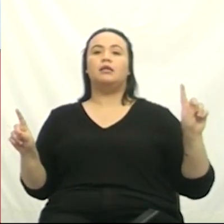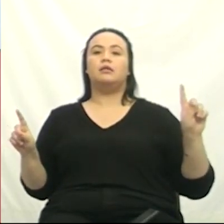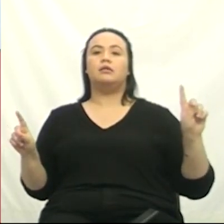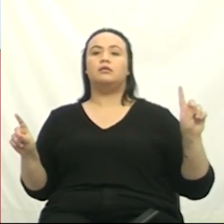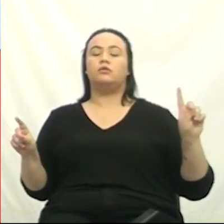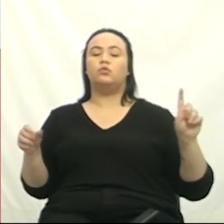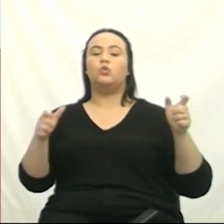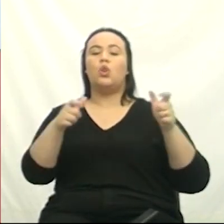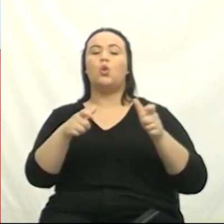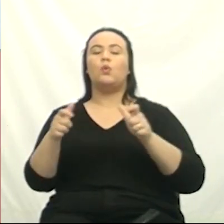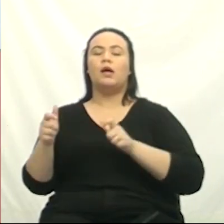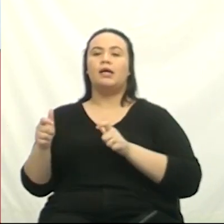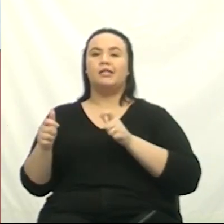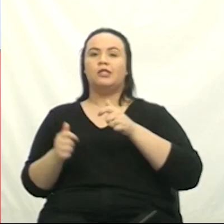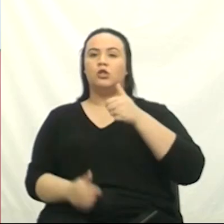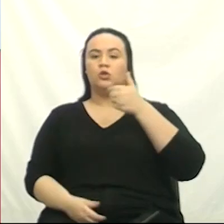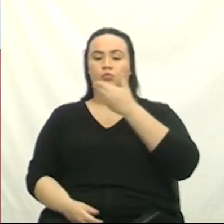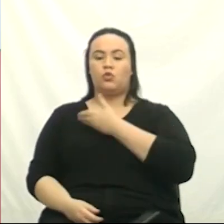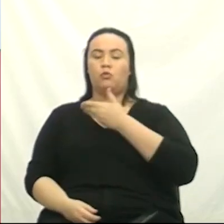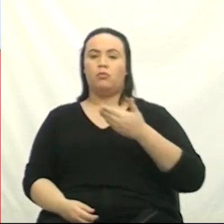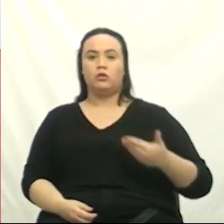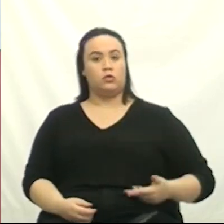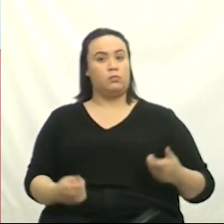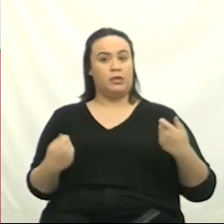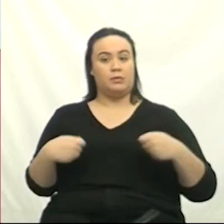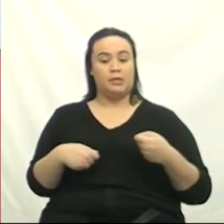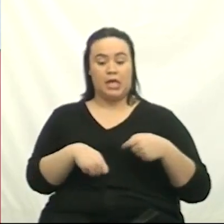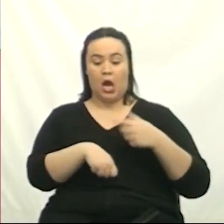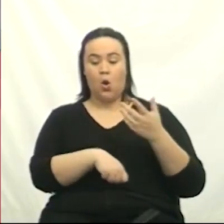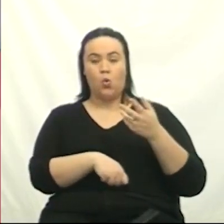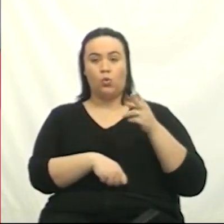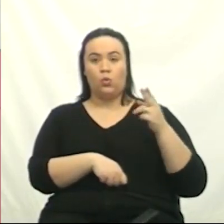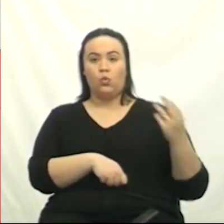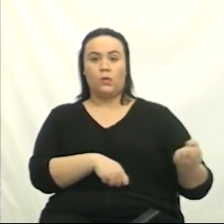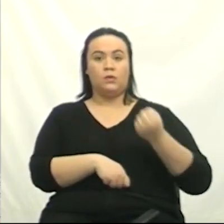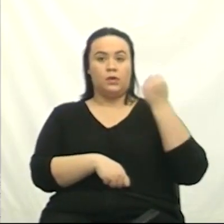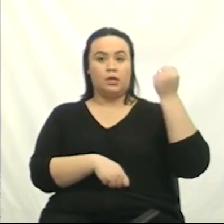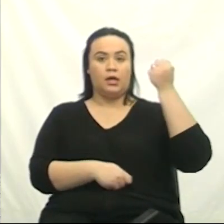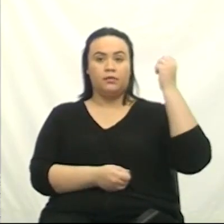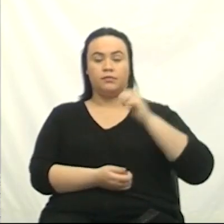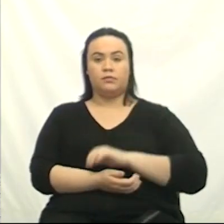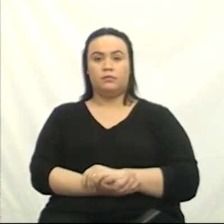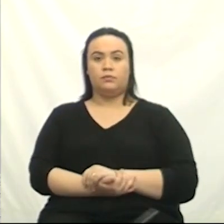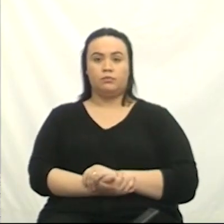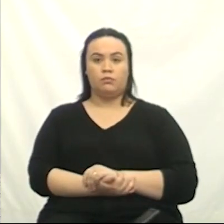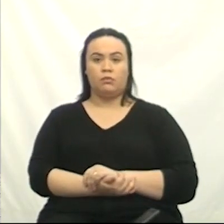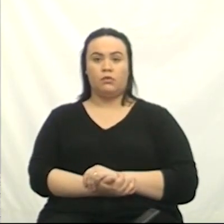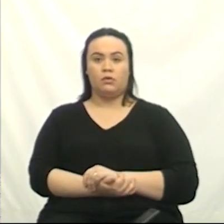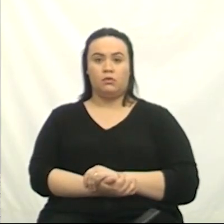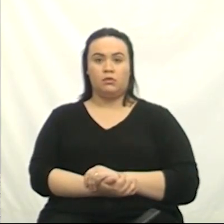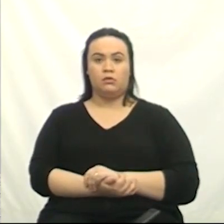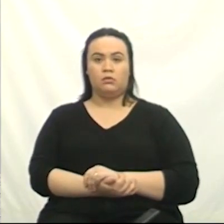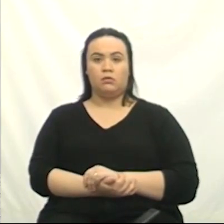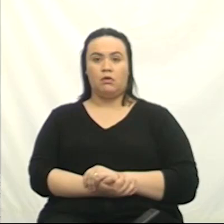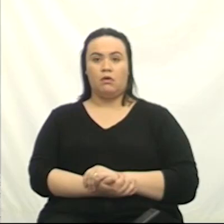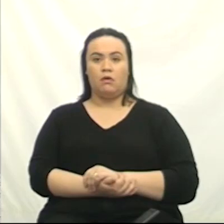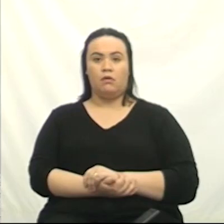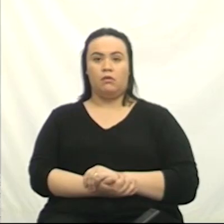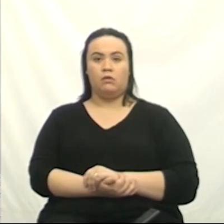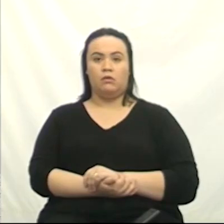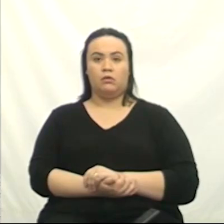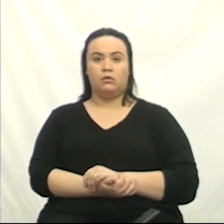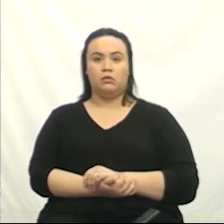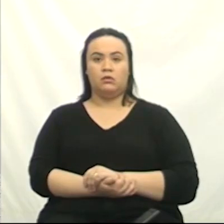equipamentos públicos do nosso município que isso precisa ser para ontem muito obrigada concluo a vereadora vereadora essa conversa